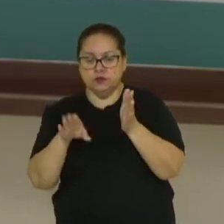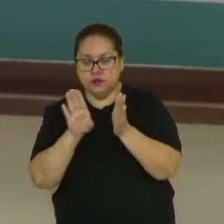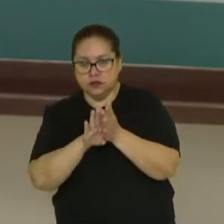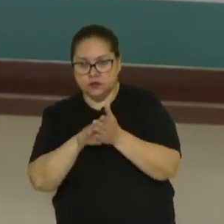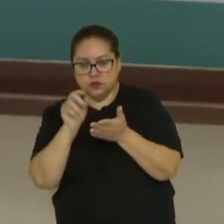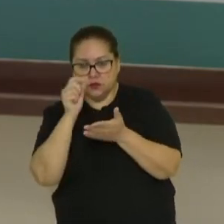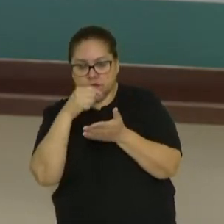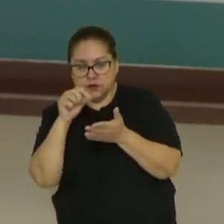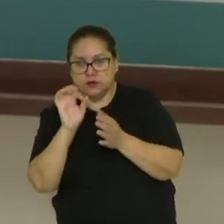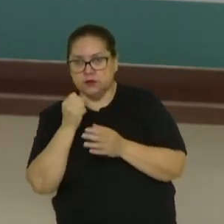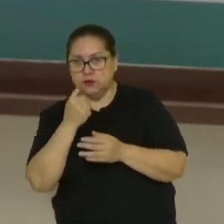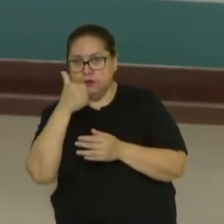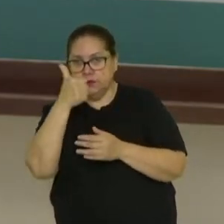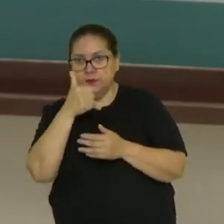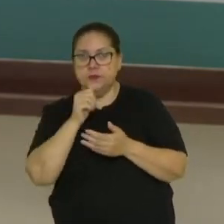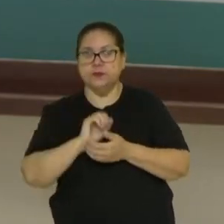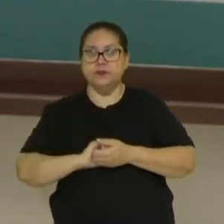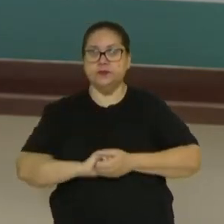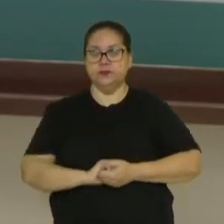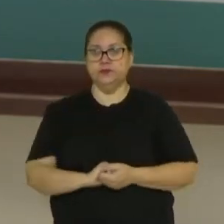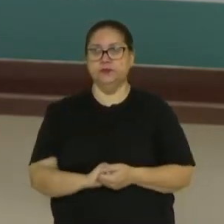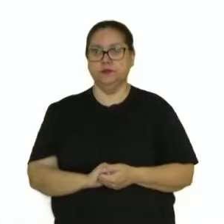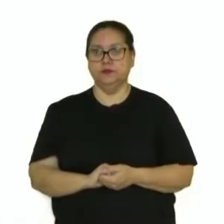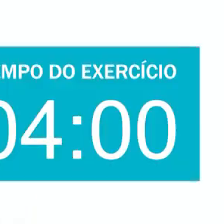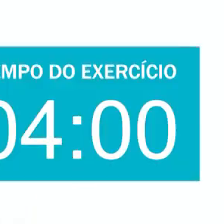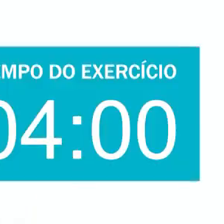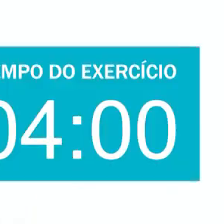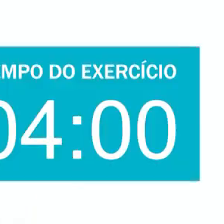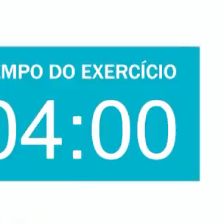a correção, tá bom?